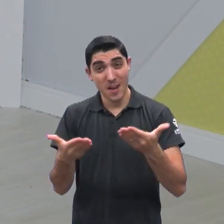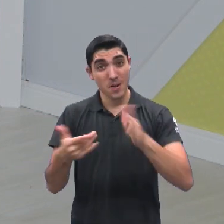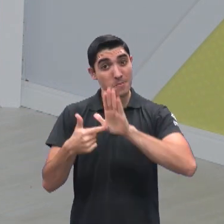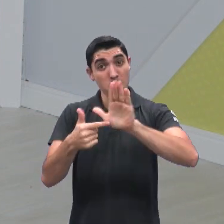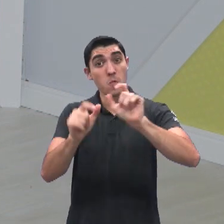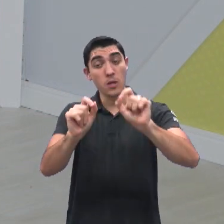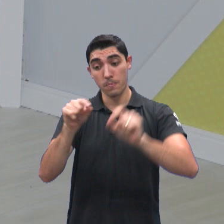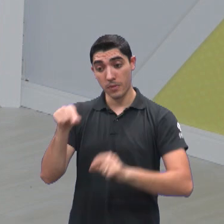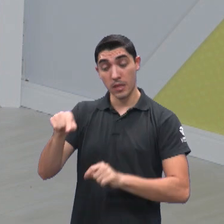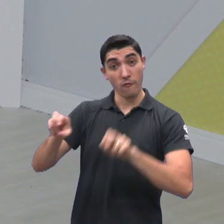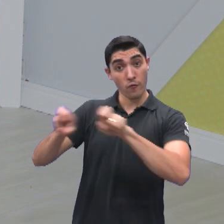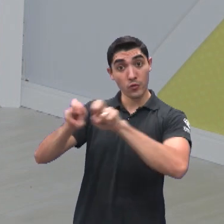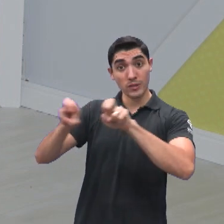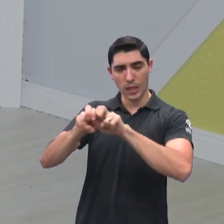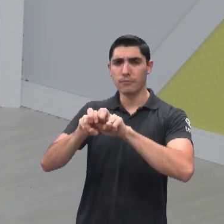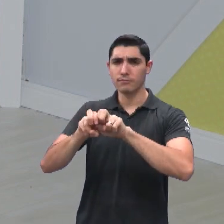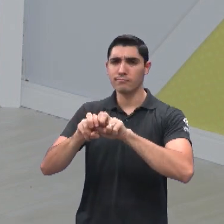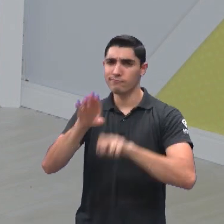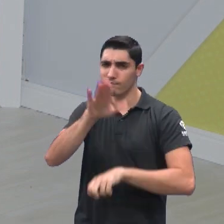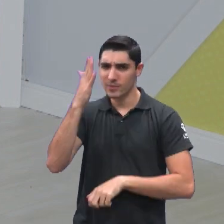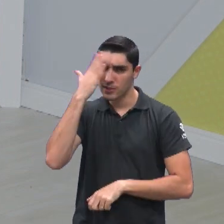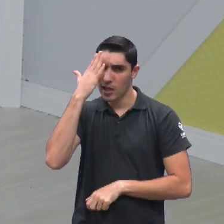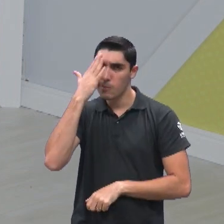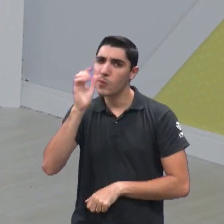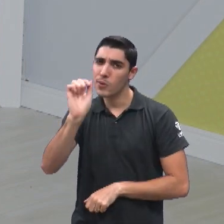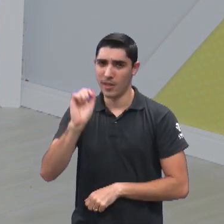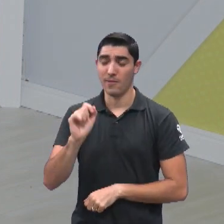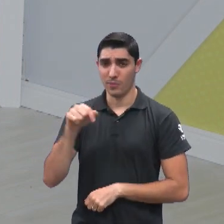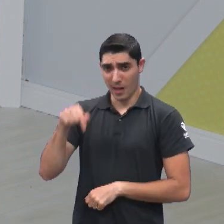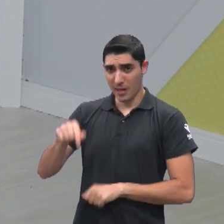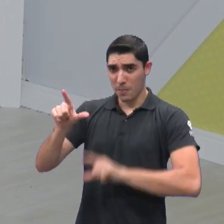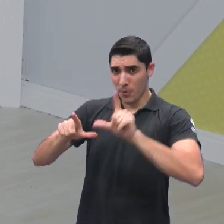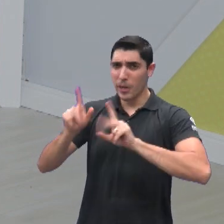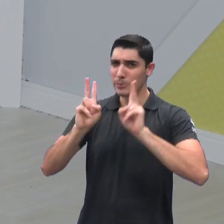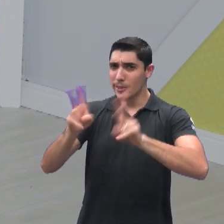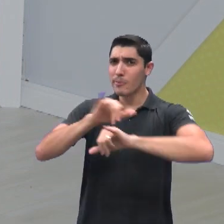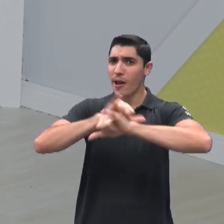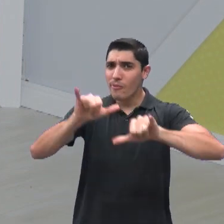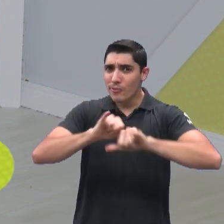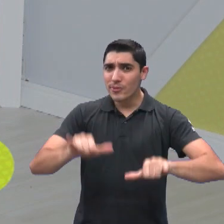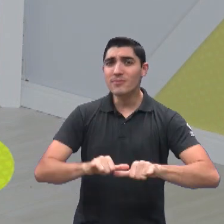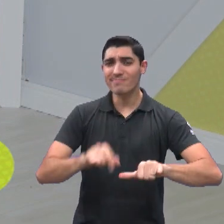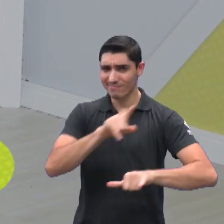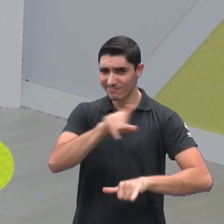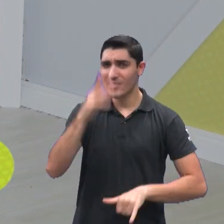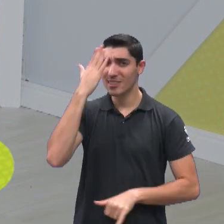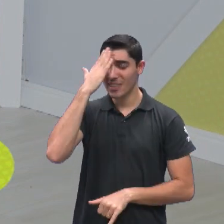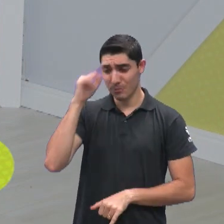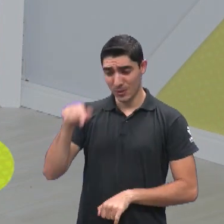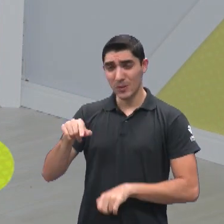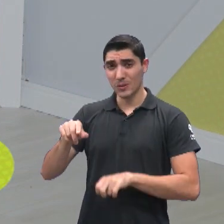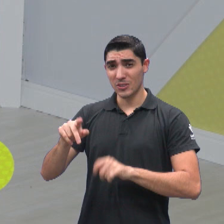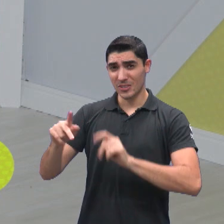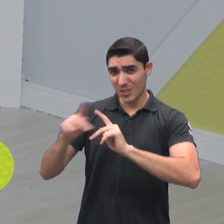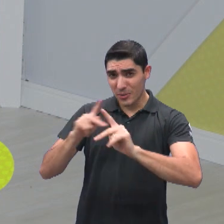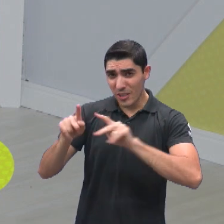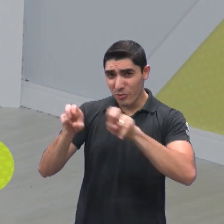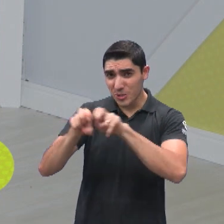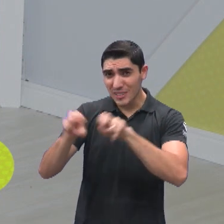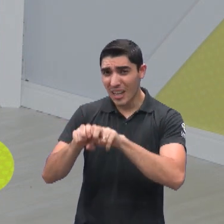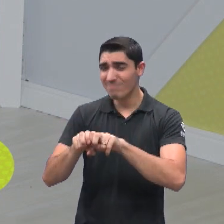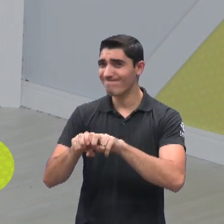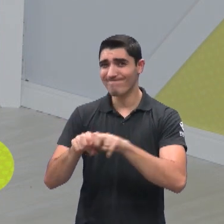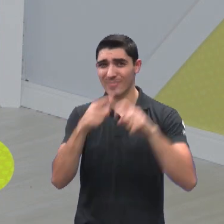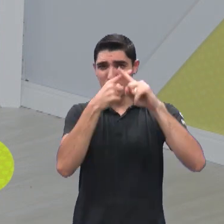futsal. Você sabe que você que nos acompanha, né? Sabe que a situação do São José na Liga Nacional não está legal não. E amanhã já tem